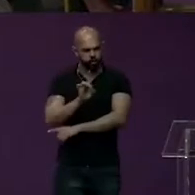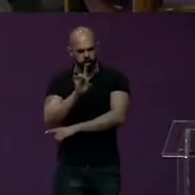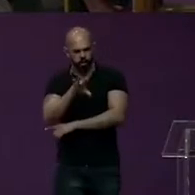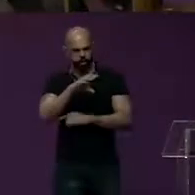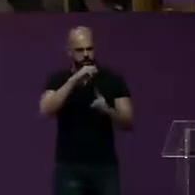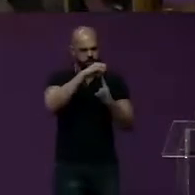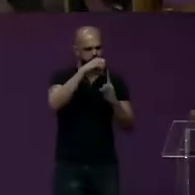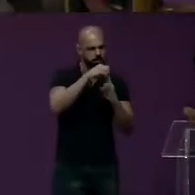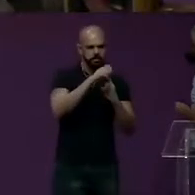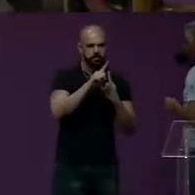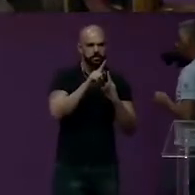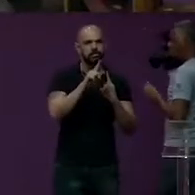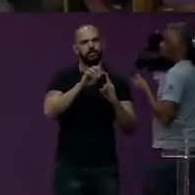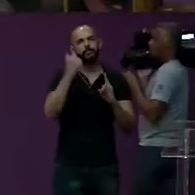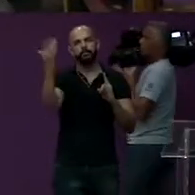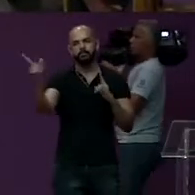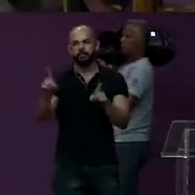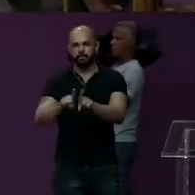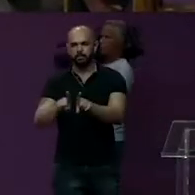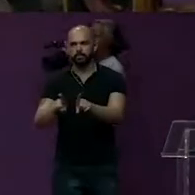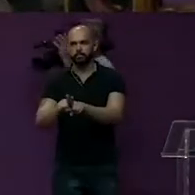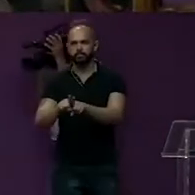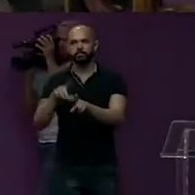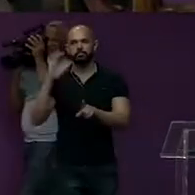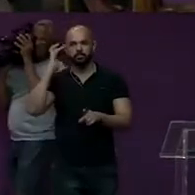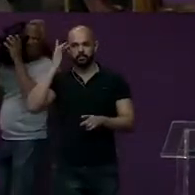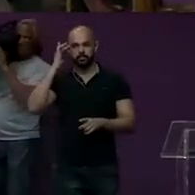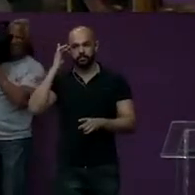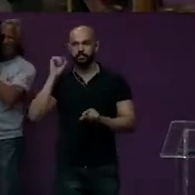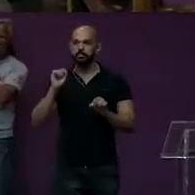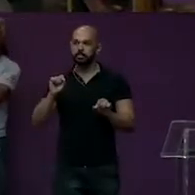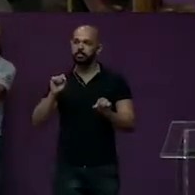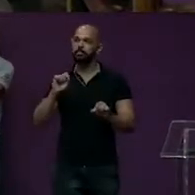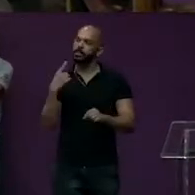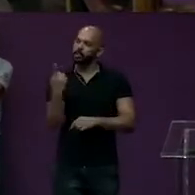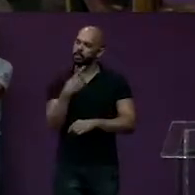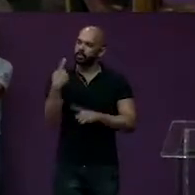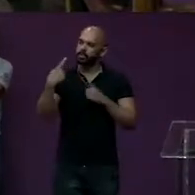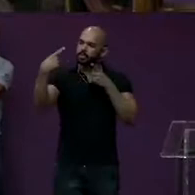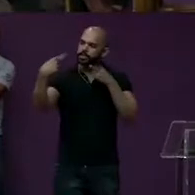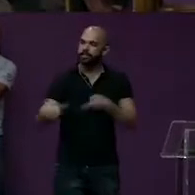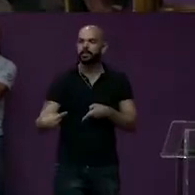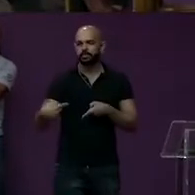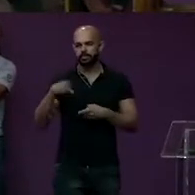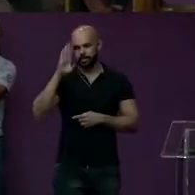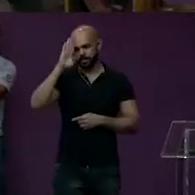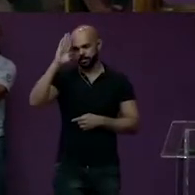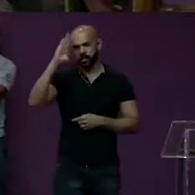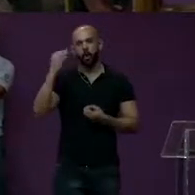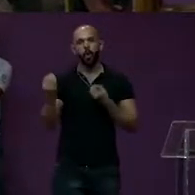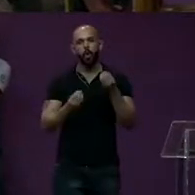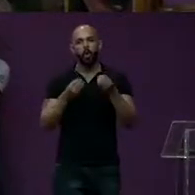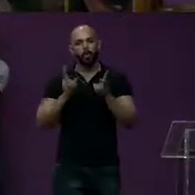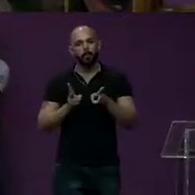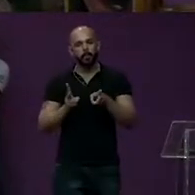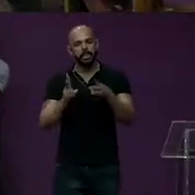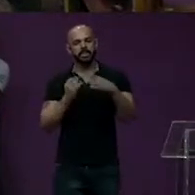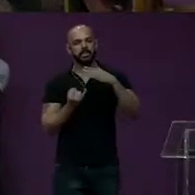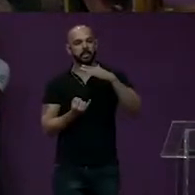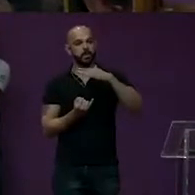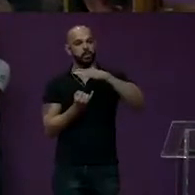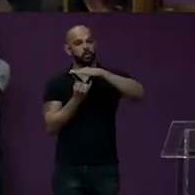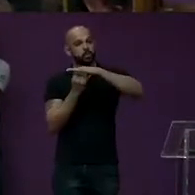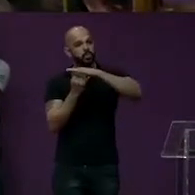na Fiocruz. Eu acho que isso é o nosso desafio maior. Como manter uma